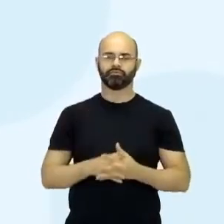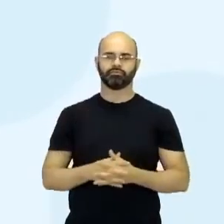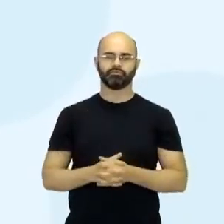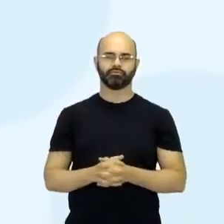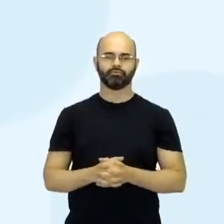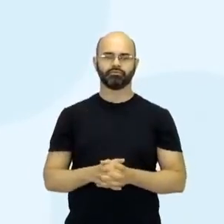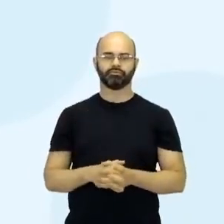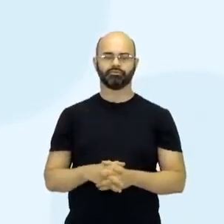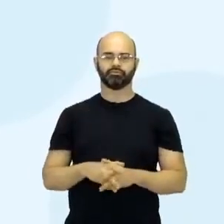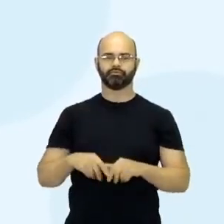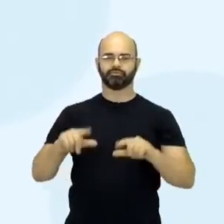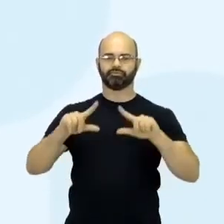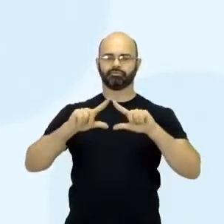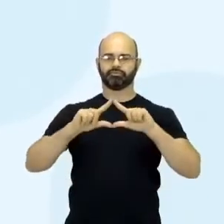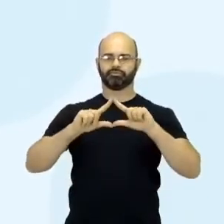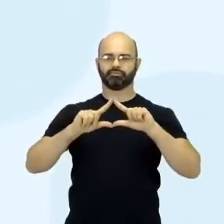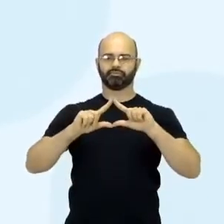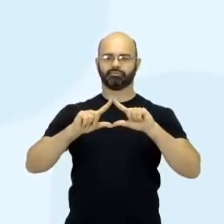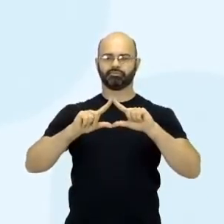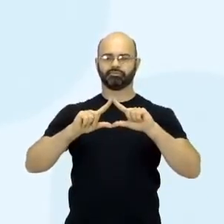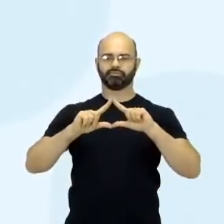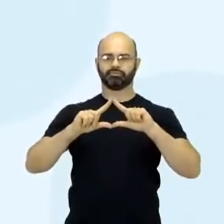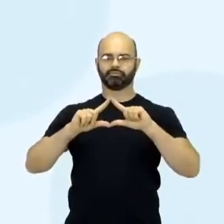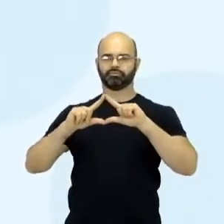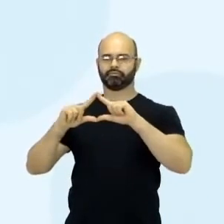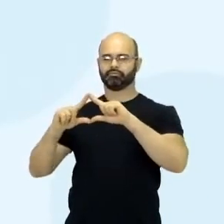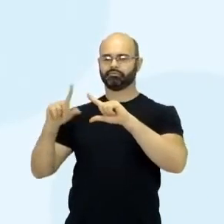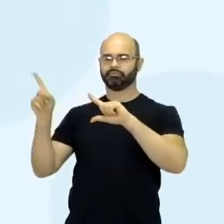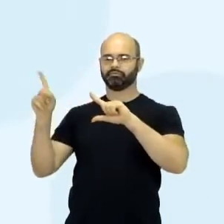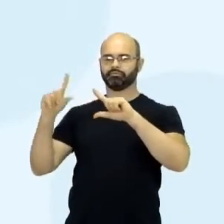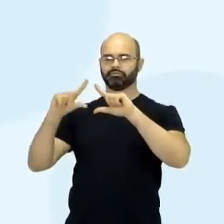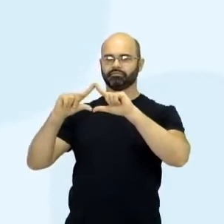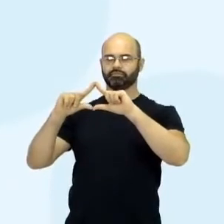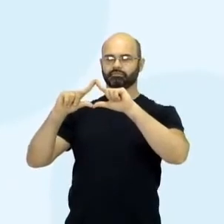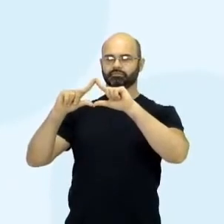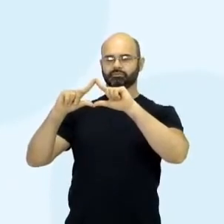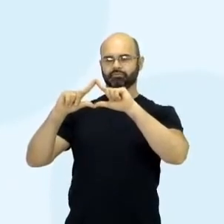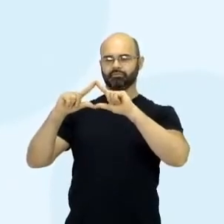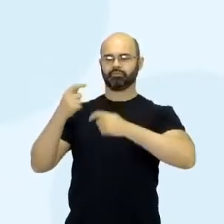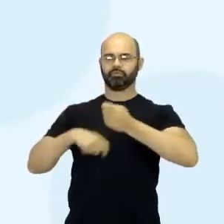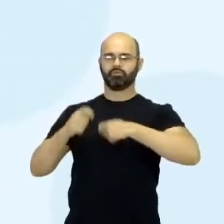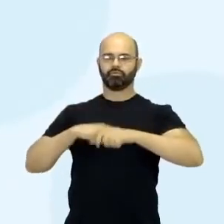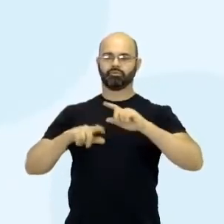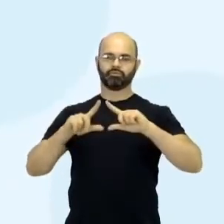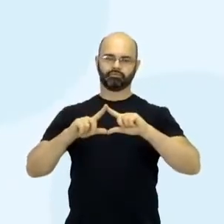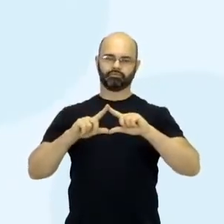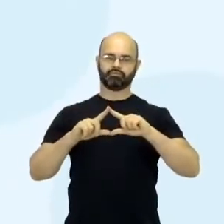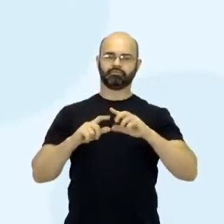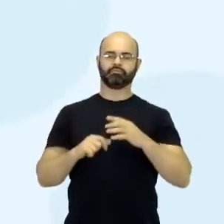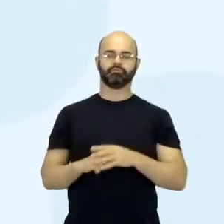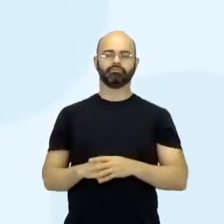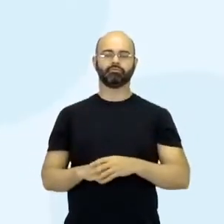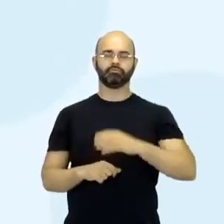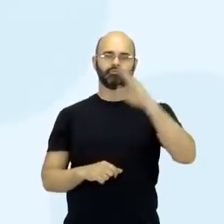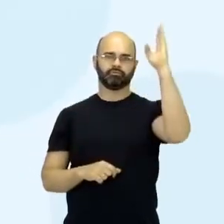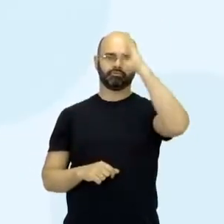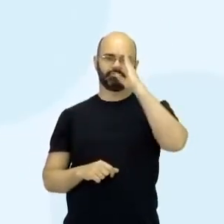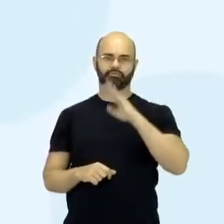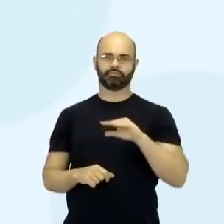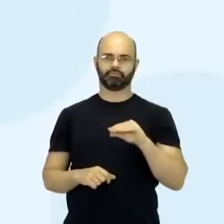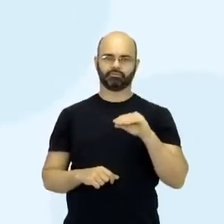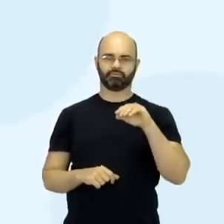Olha lá. Nós temos aqui o comércio triangular. O Brasil, ele manda